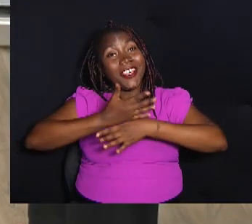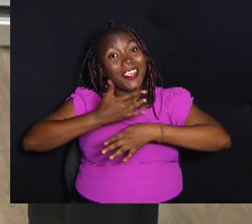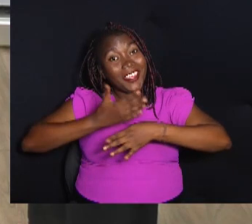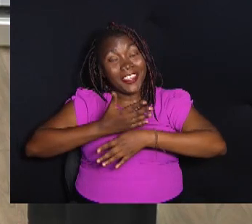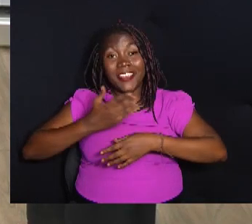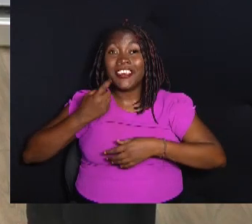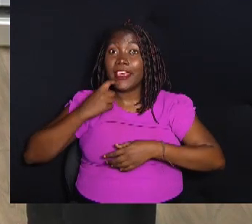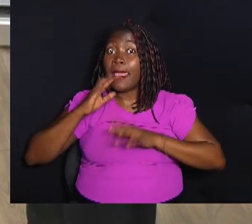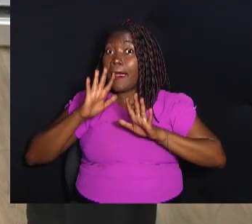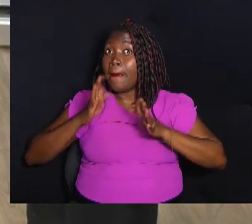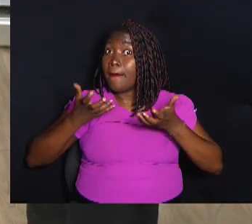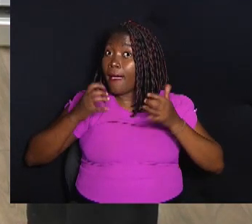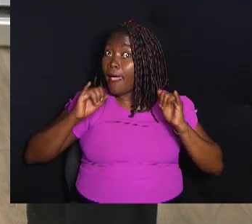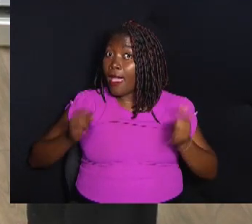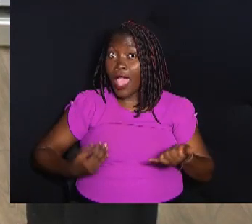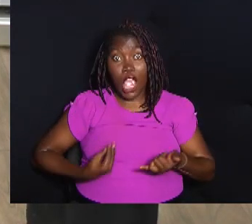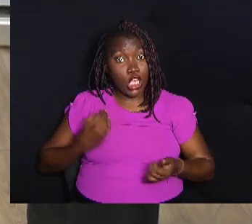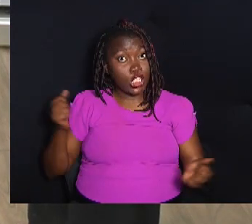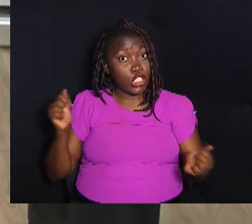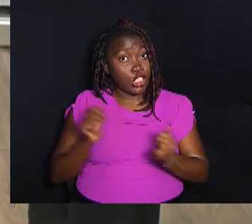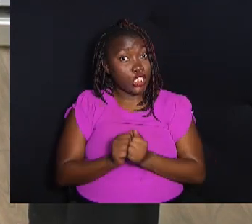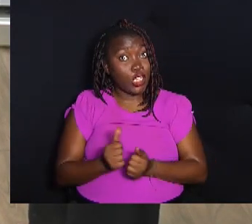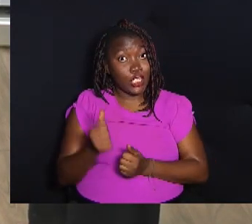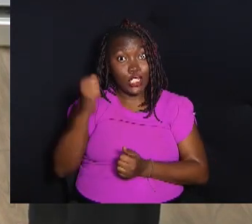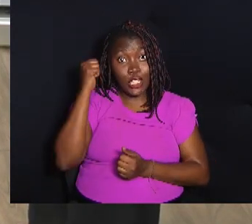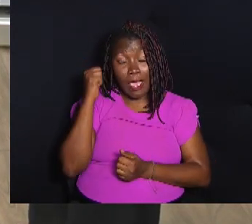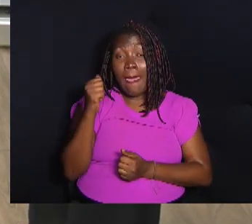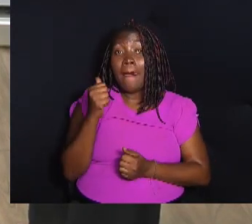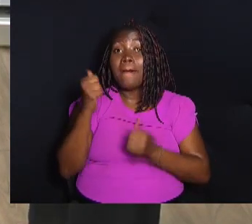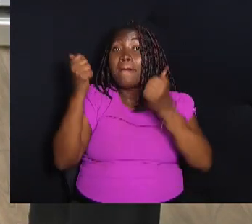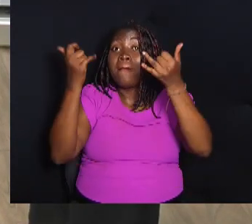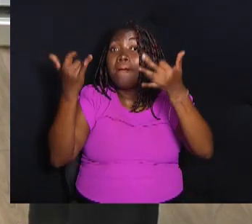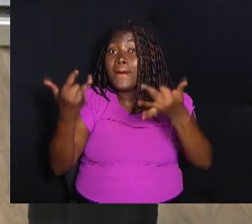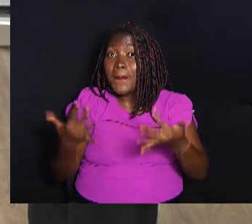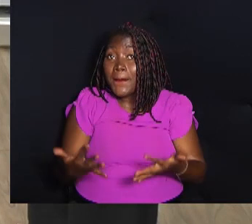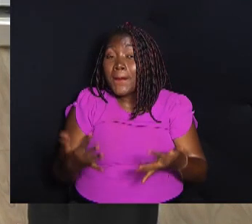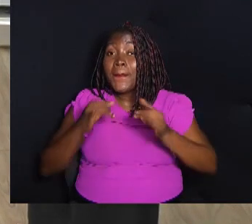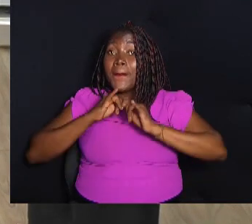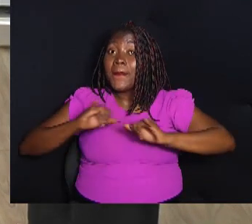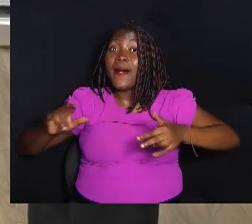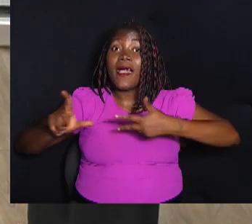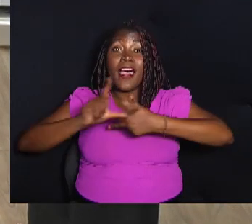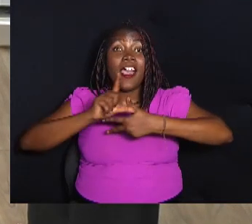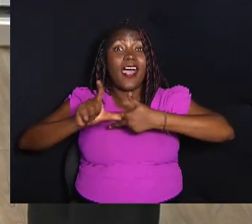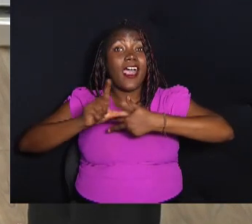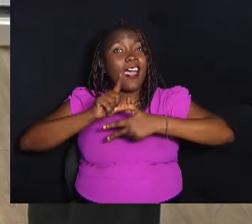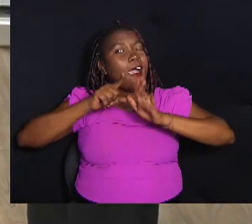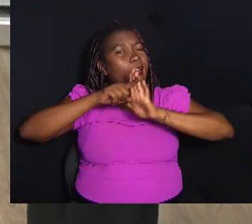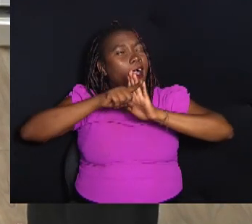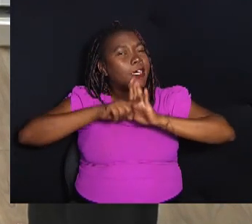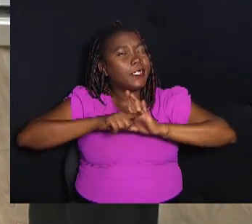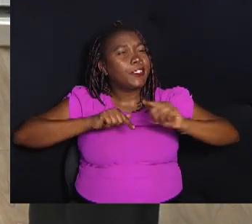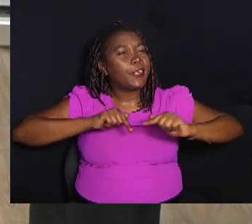mas eu já quero aproveitar sua presença aqui nos nossos estúdios para nós falarmos das notícias do Legislativo analisando o trabalho